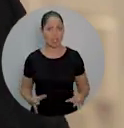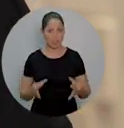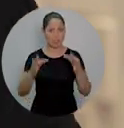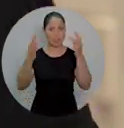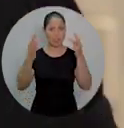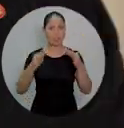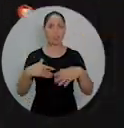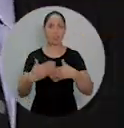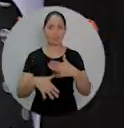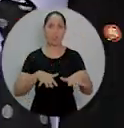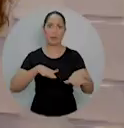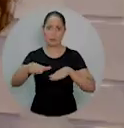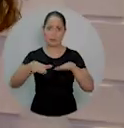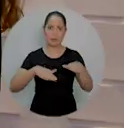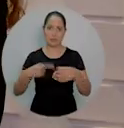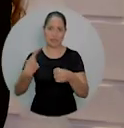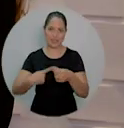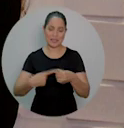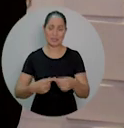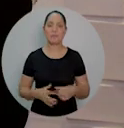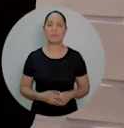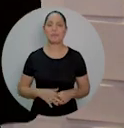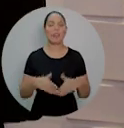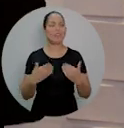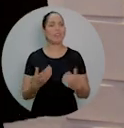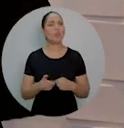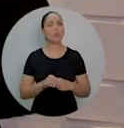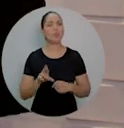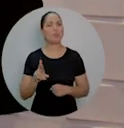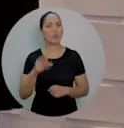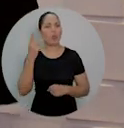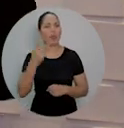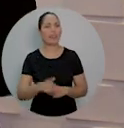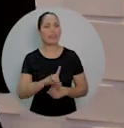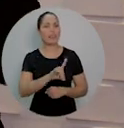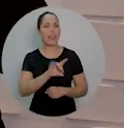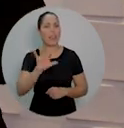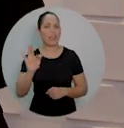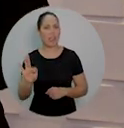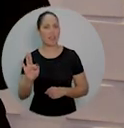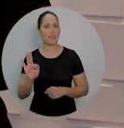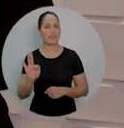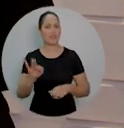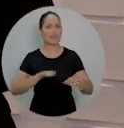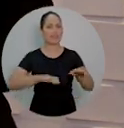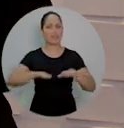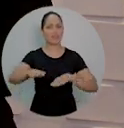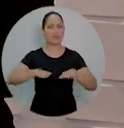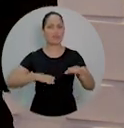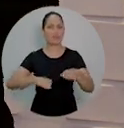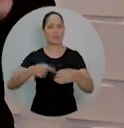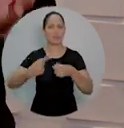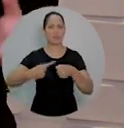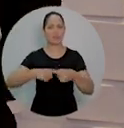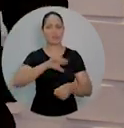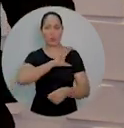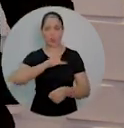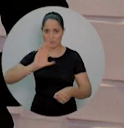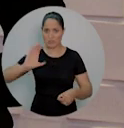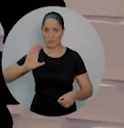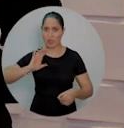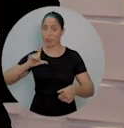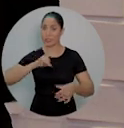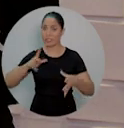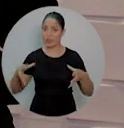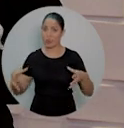na mobilidade urbana. Doutor Samuel, nós estamos aqui no Distrito Federal e a Comissão de Mobilidade Urbana montou também um